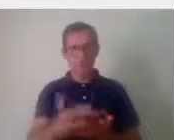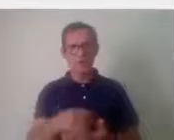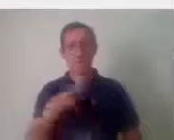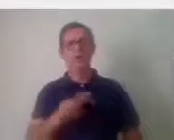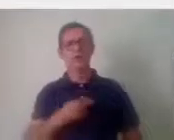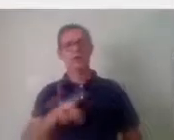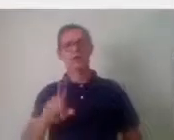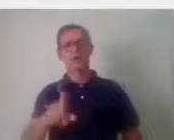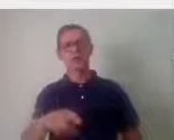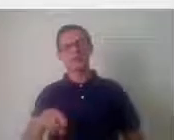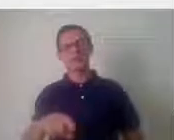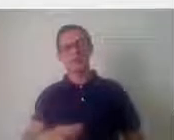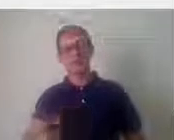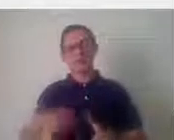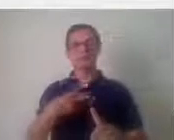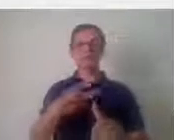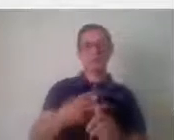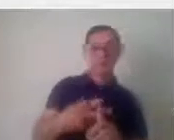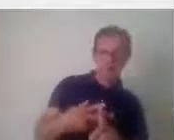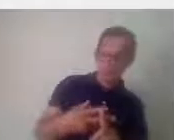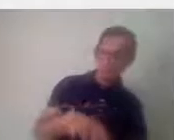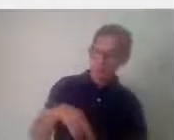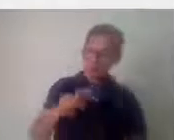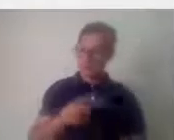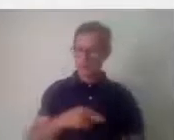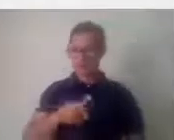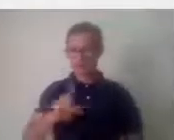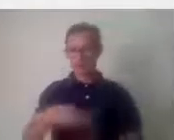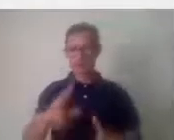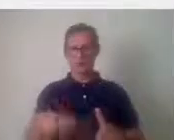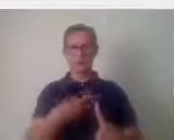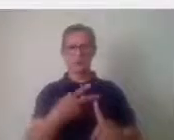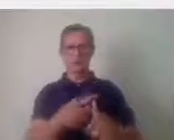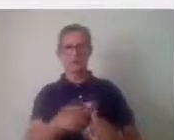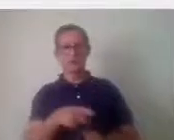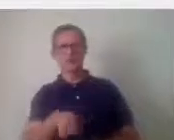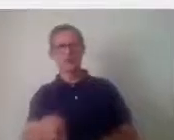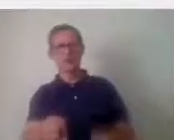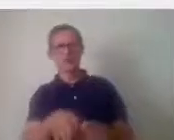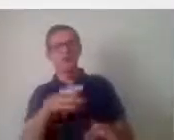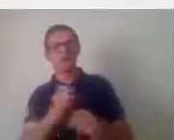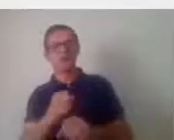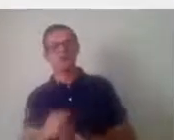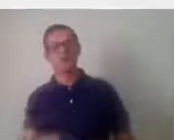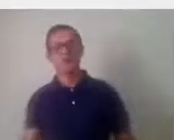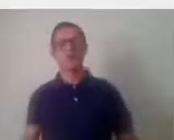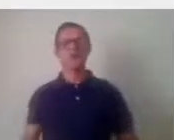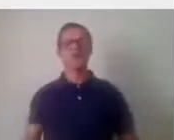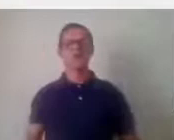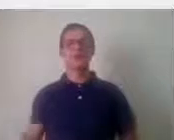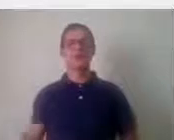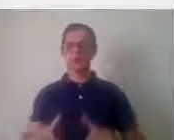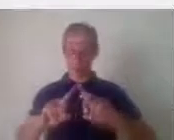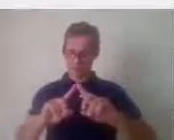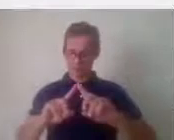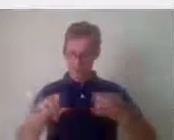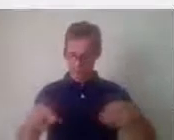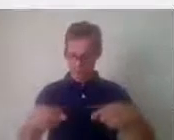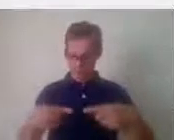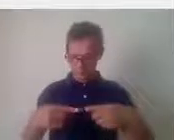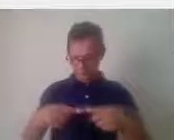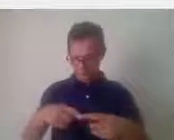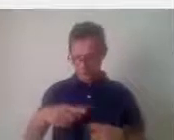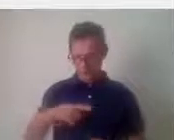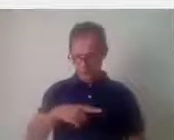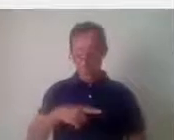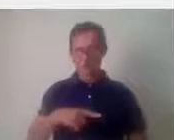nossas integrais duplas. E as nossas integrais duplas, você pode calculá-las sobre um retângulo, onde você vai ter ali os